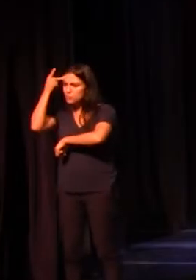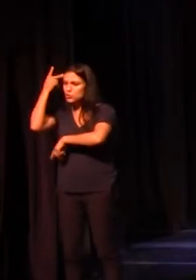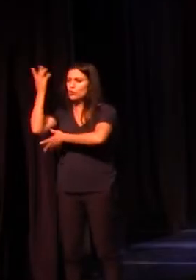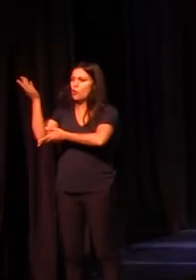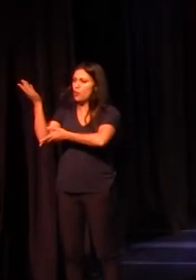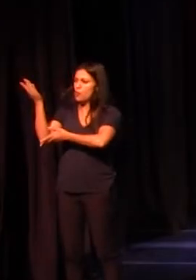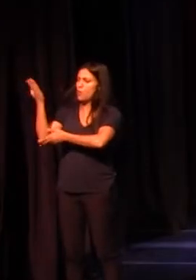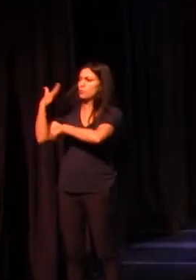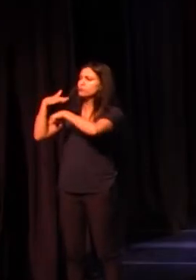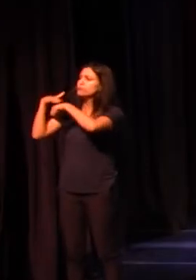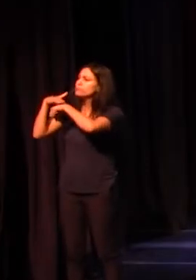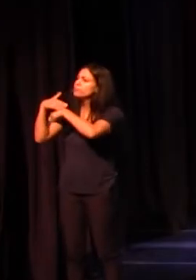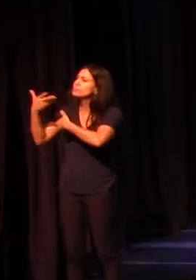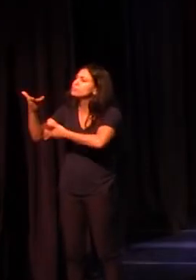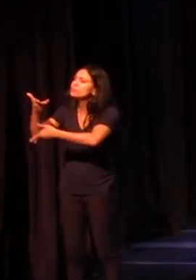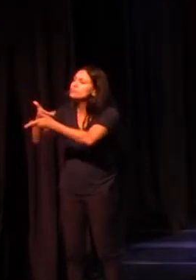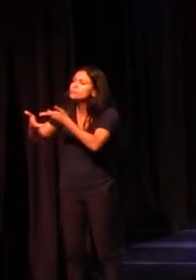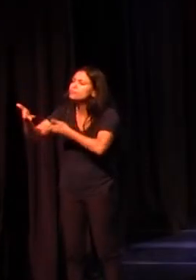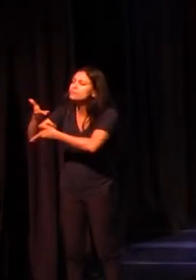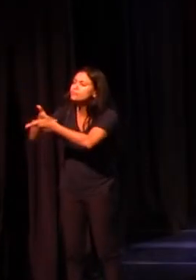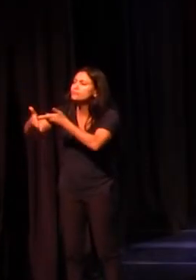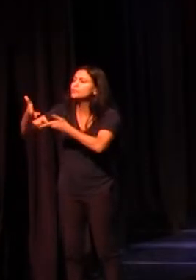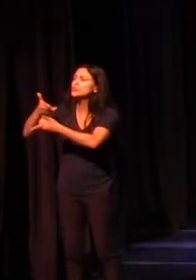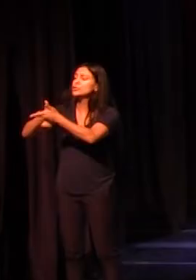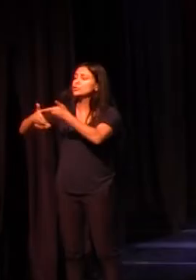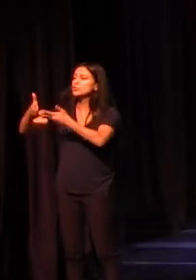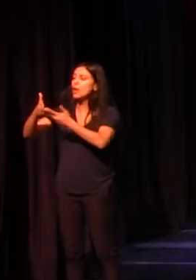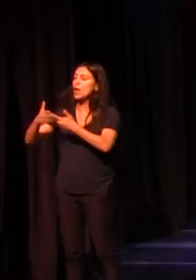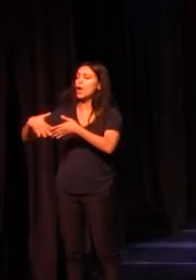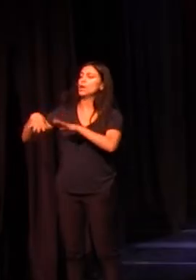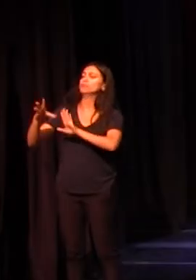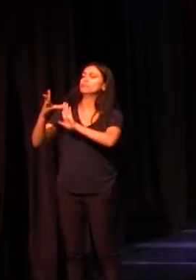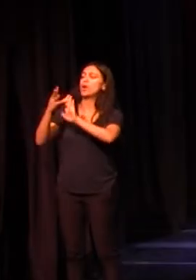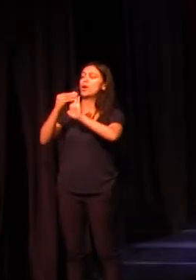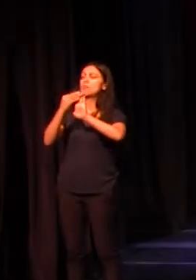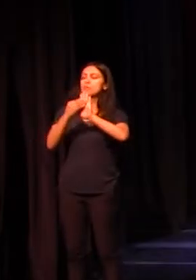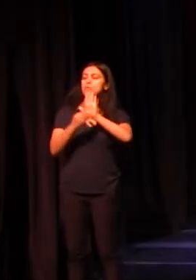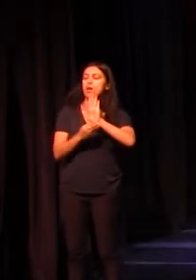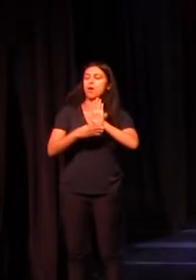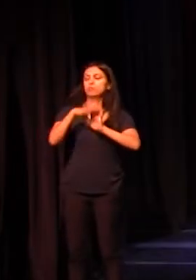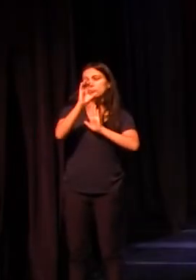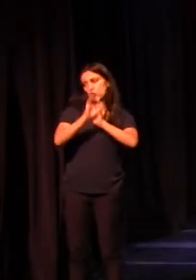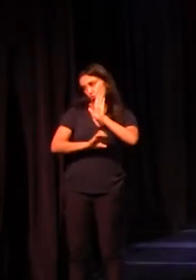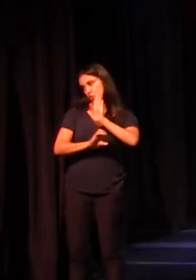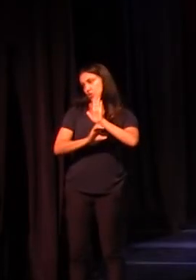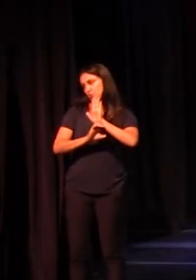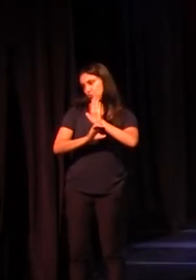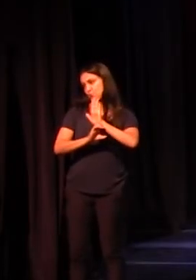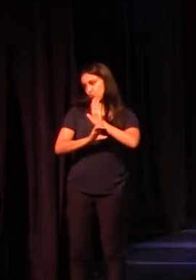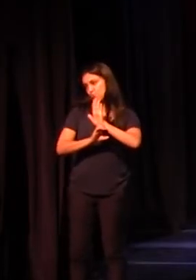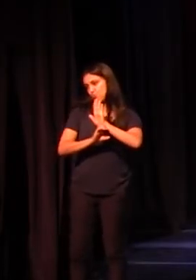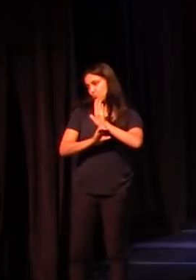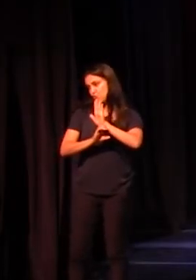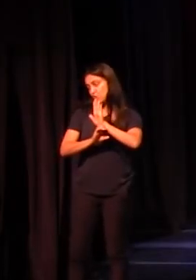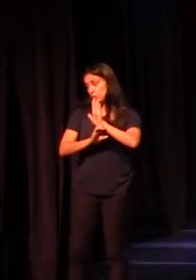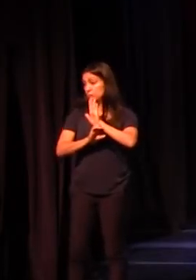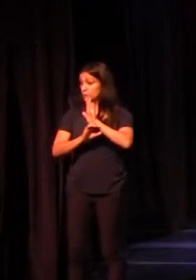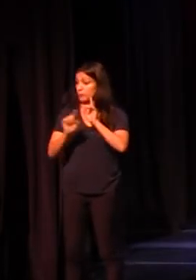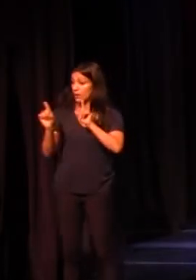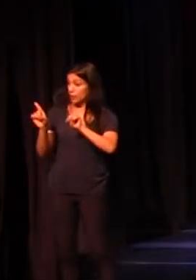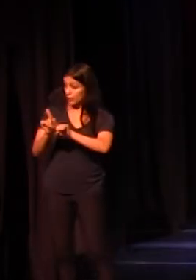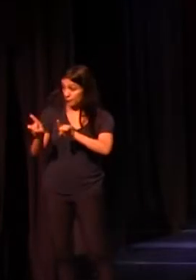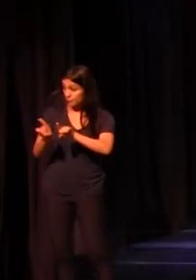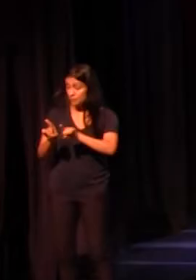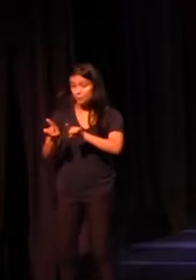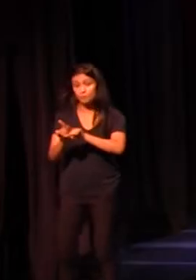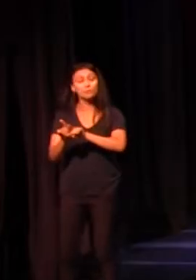fizeram a leitura do currículo, elas foram incorporadas dentro do currículo da cidade. também a relevância, né?